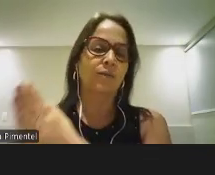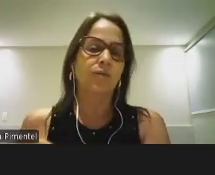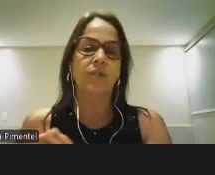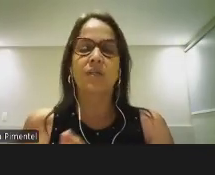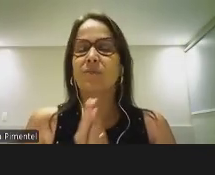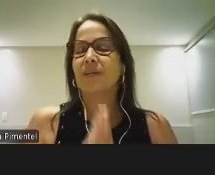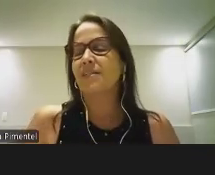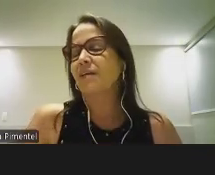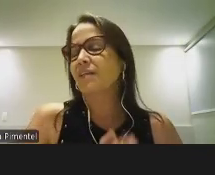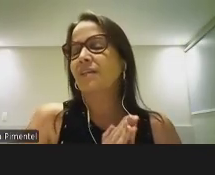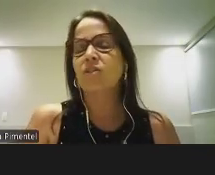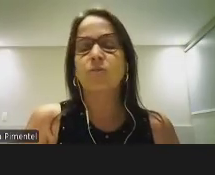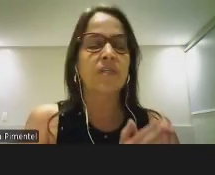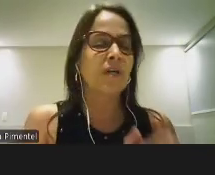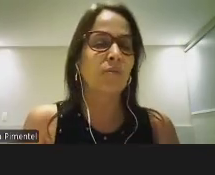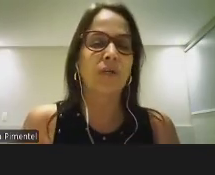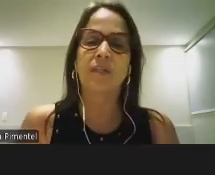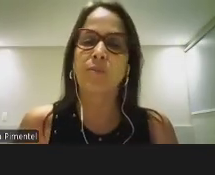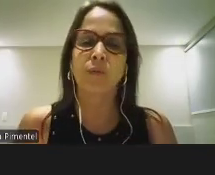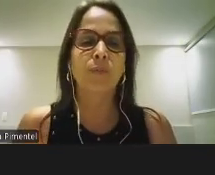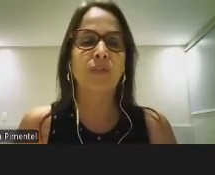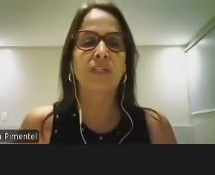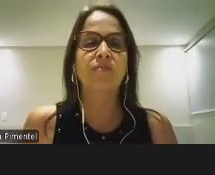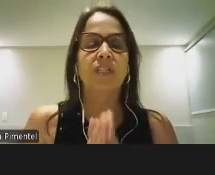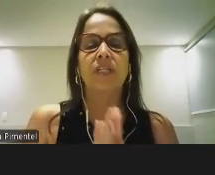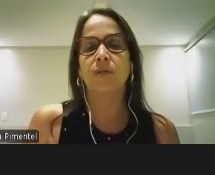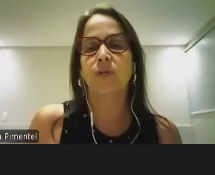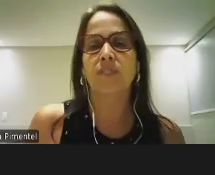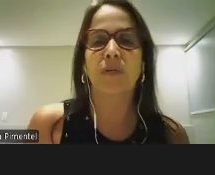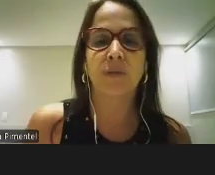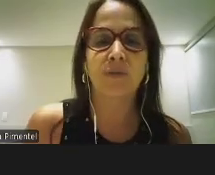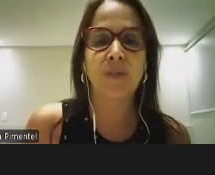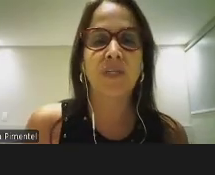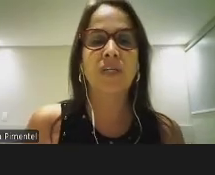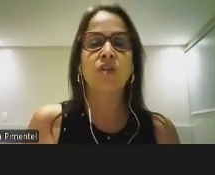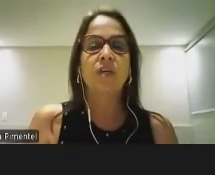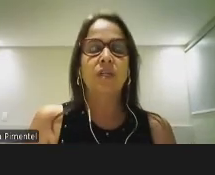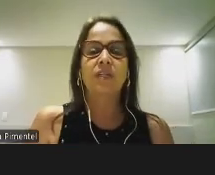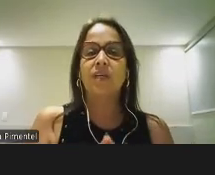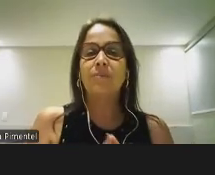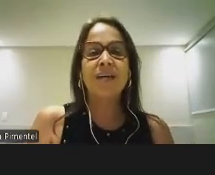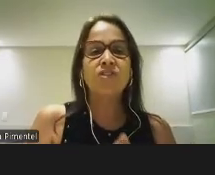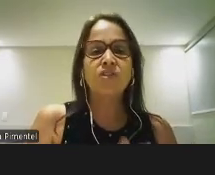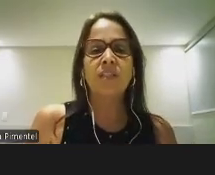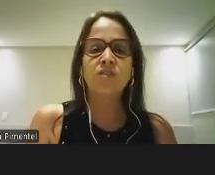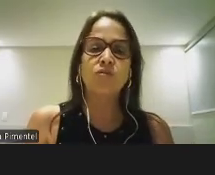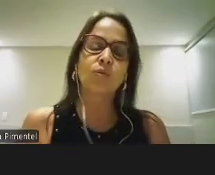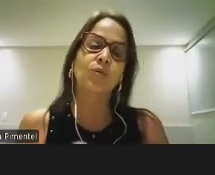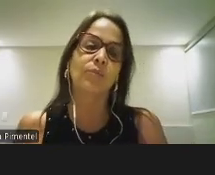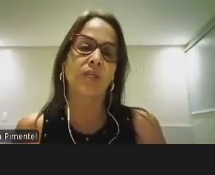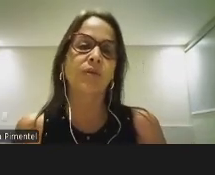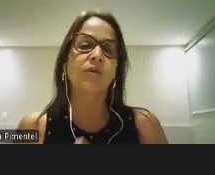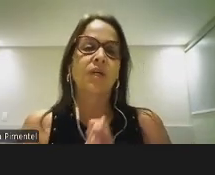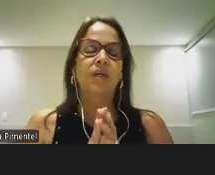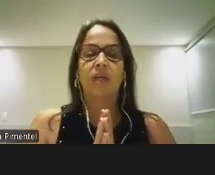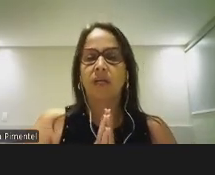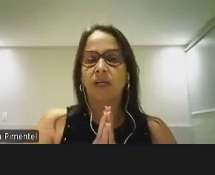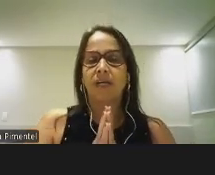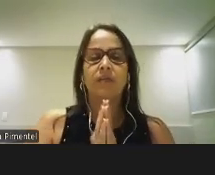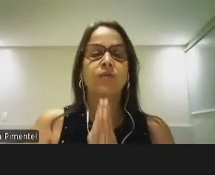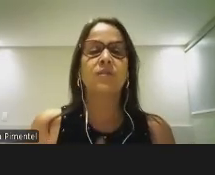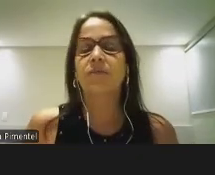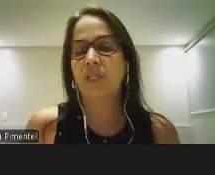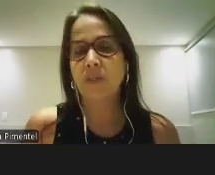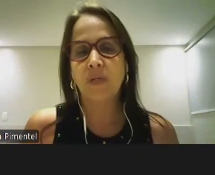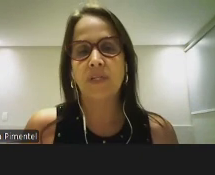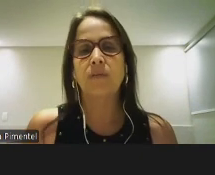ganhar dinheiro com isso, mas é especialmente bom poder dividir esse conhecimento com vocês e ter mais gente junto comigo